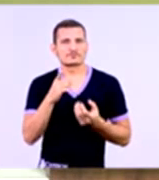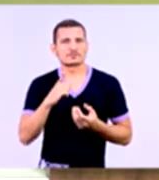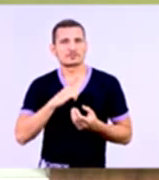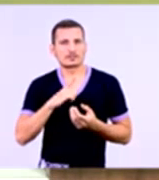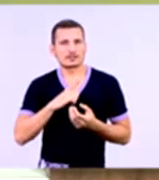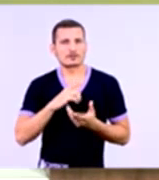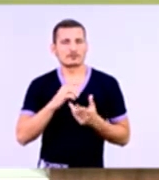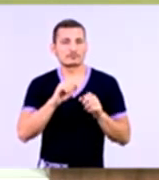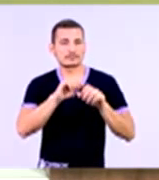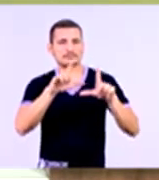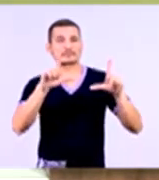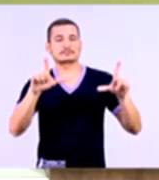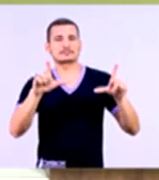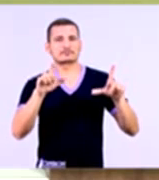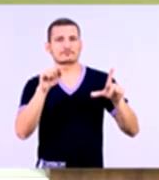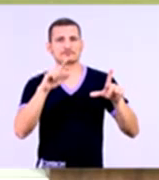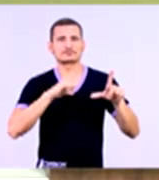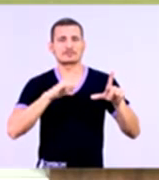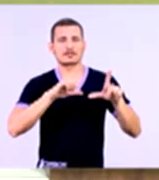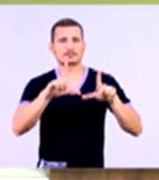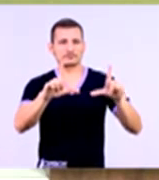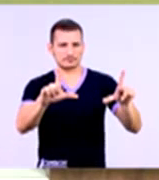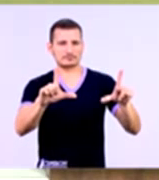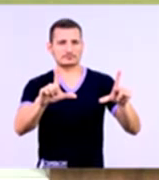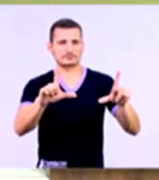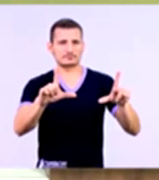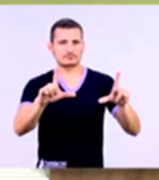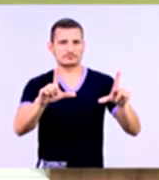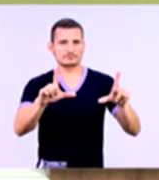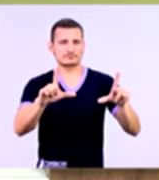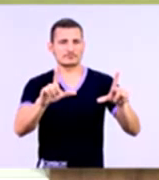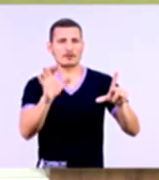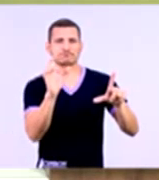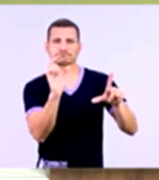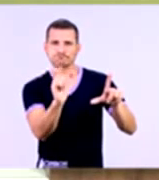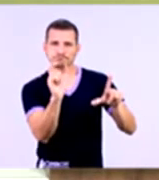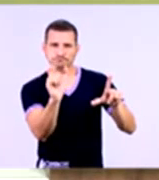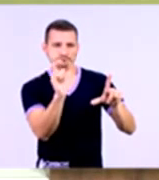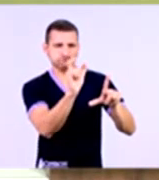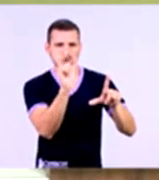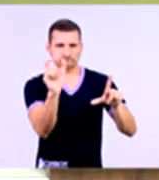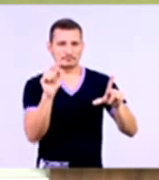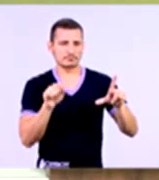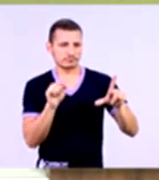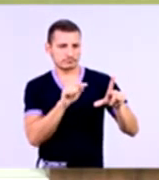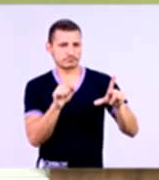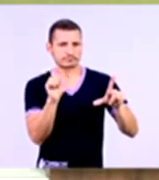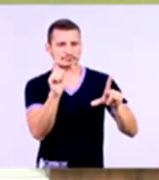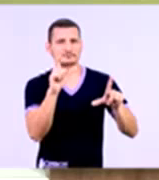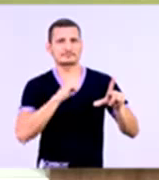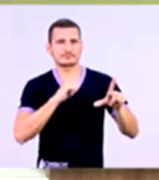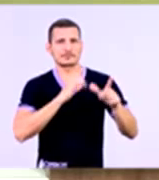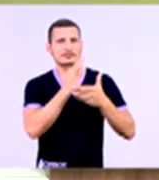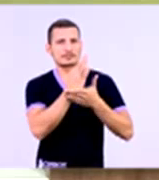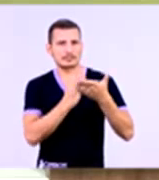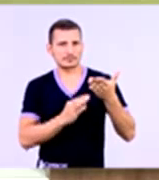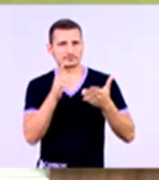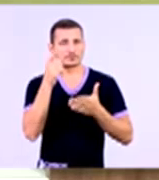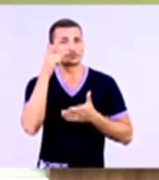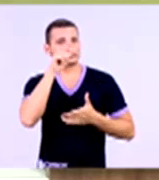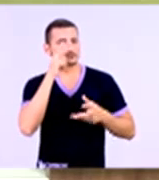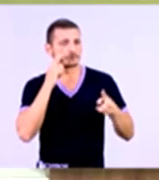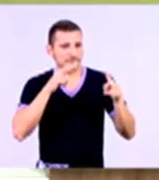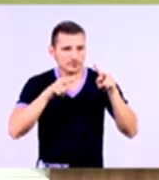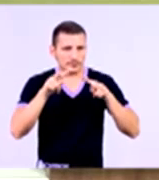né, na tela. Você ter uma tela em que você tenha botões grandes, né, em que você tenha textos que você consiga